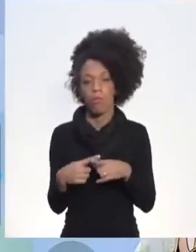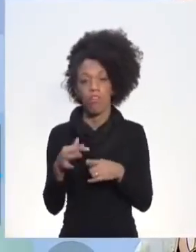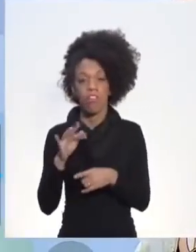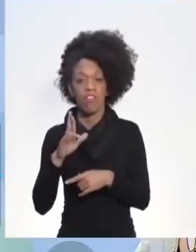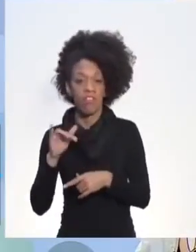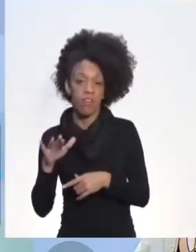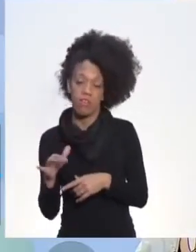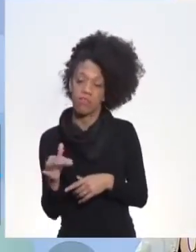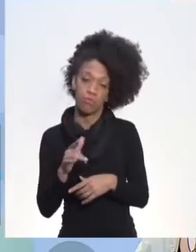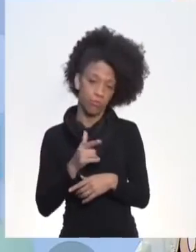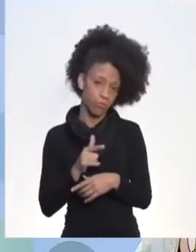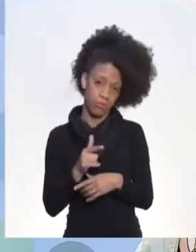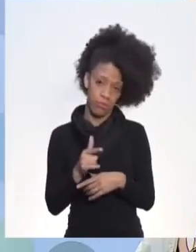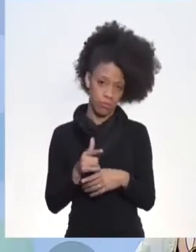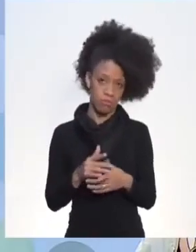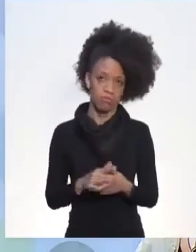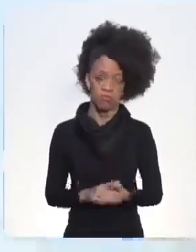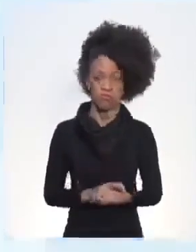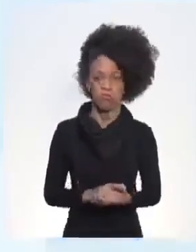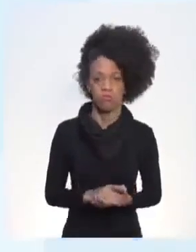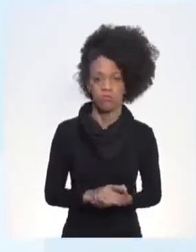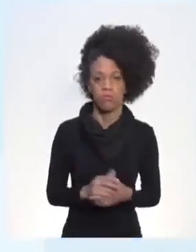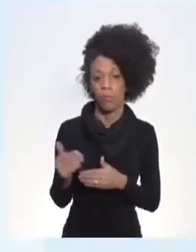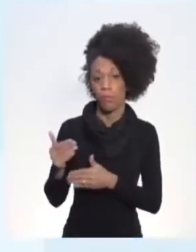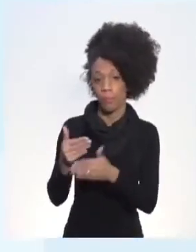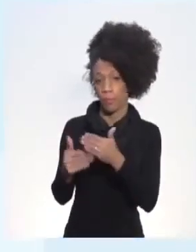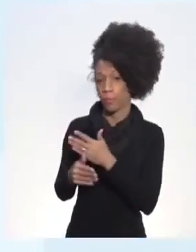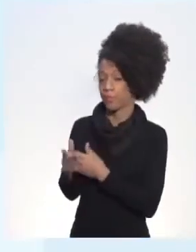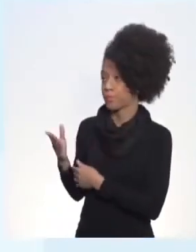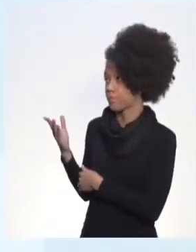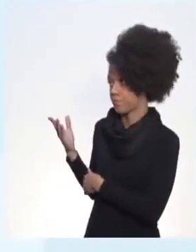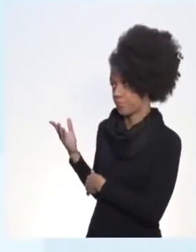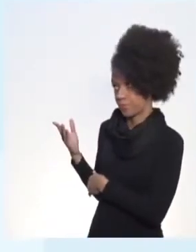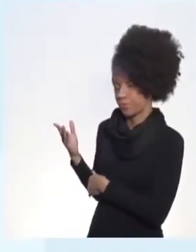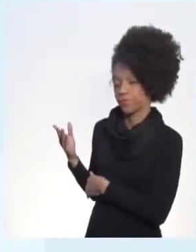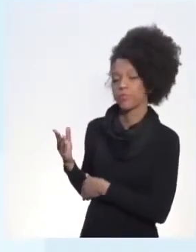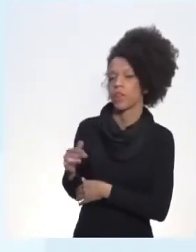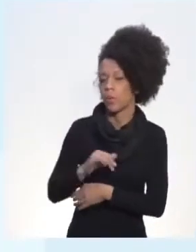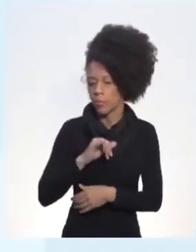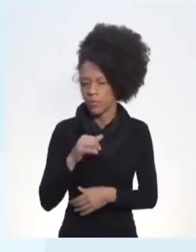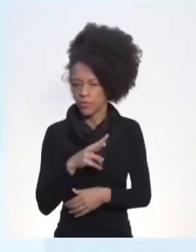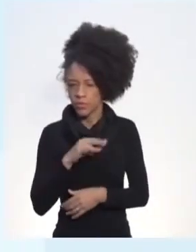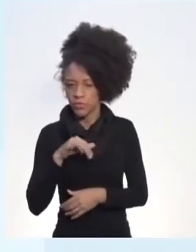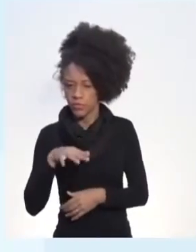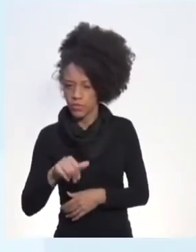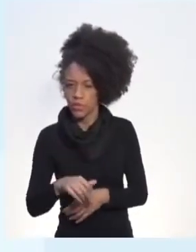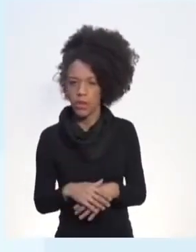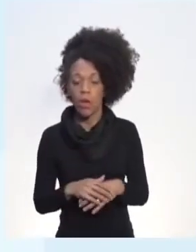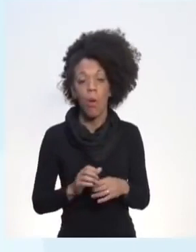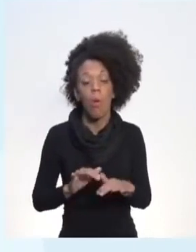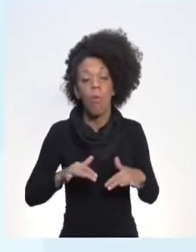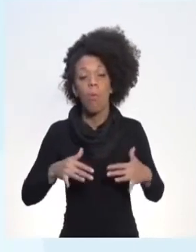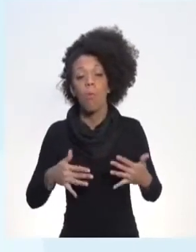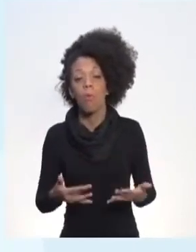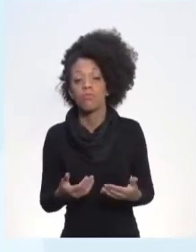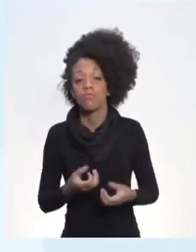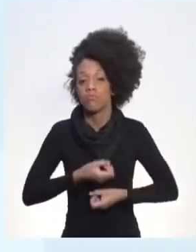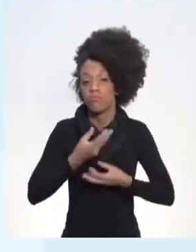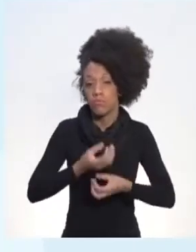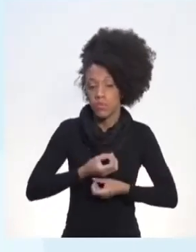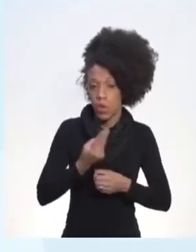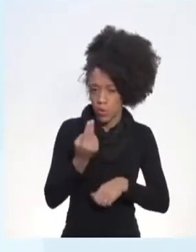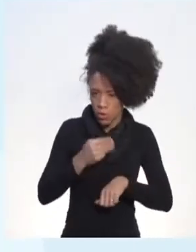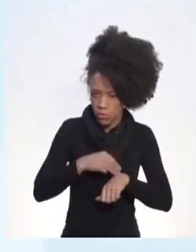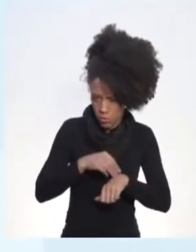é? Próximo slide. Então, olha lá, agora sim, eu vou pegar da Proviviane, que já está aqui. Quais informações? Vou dar mais